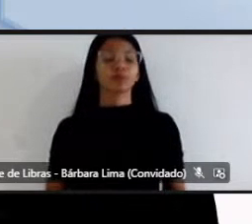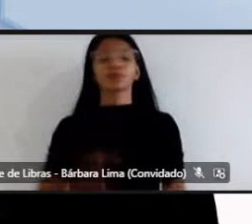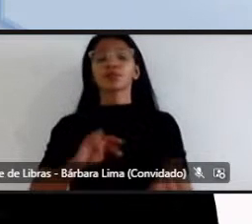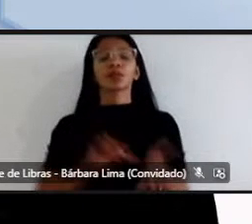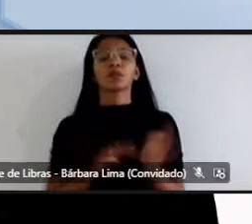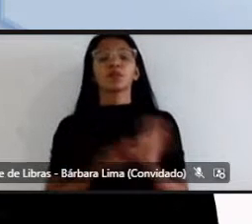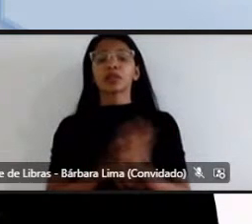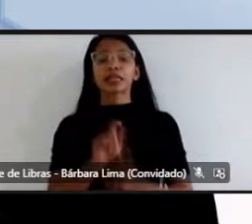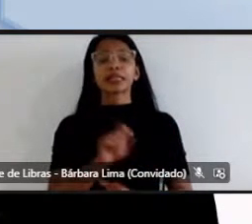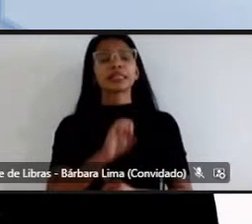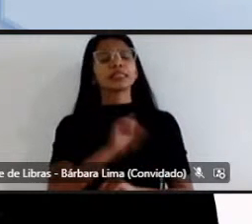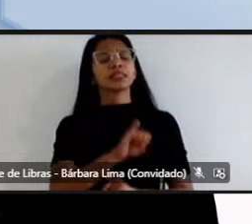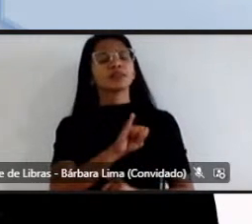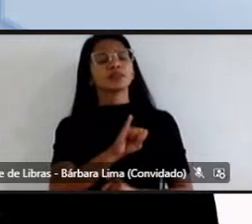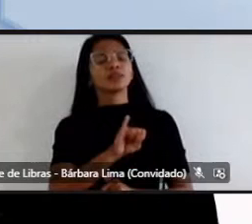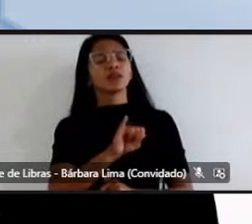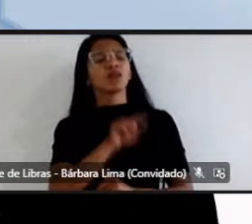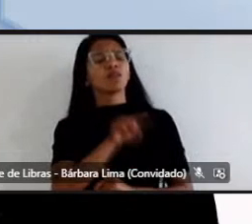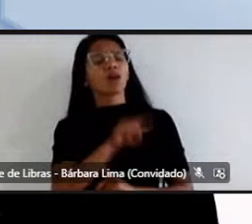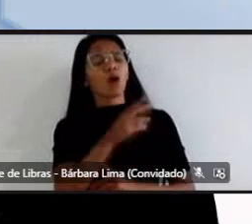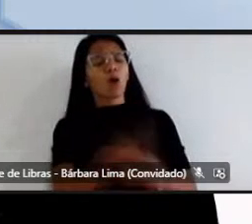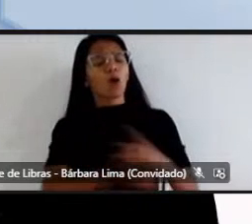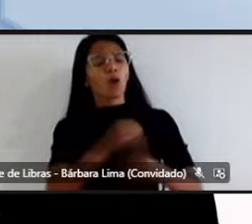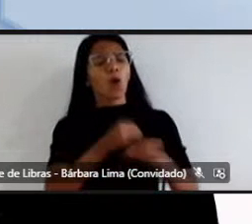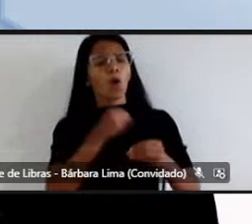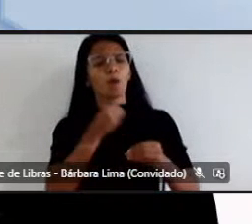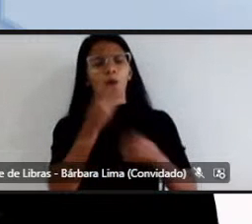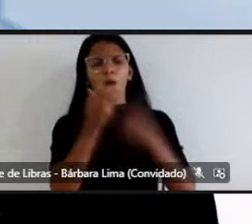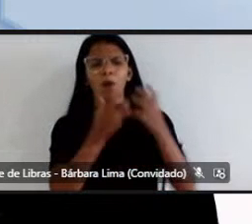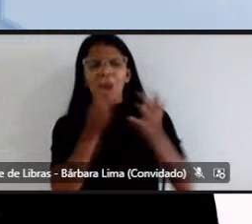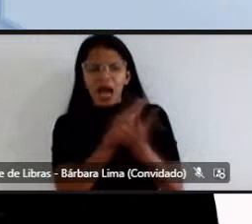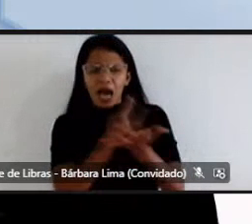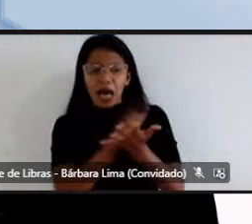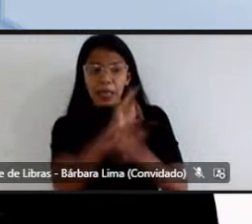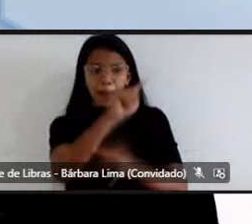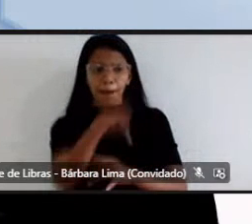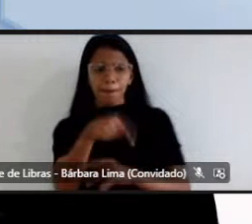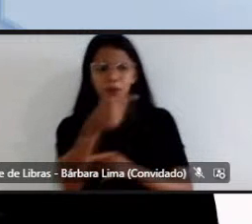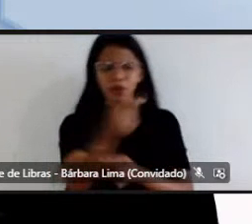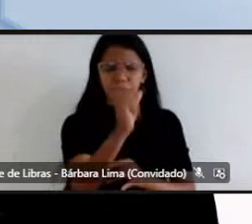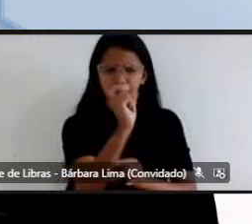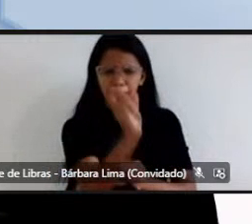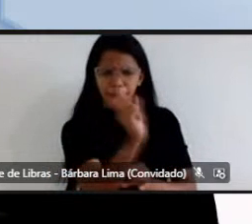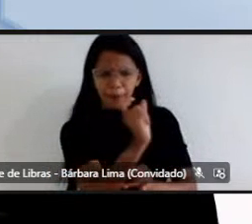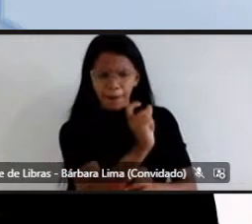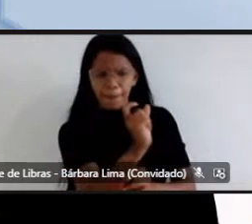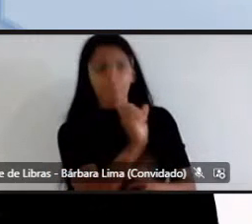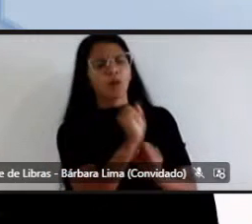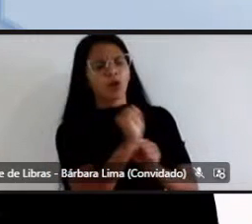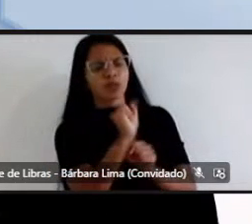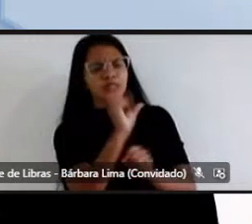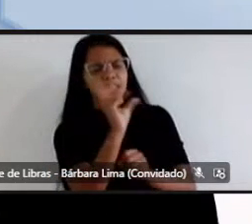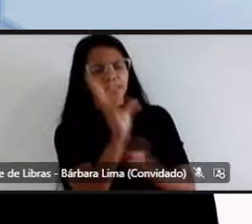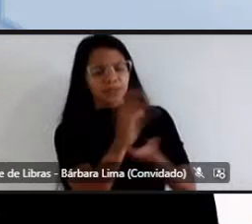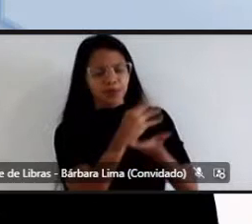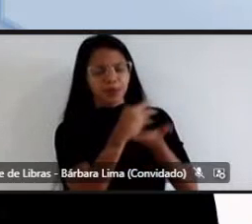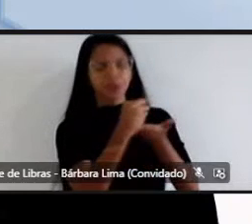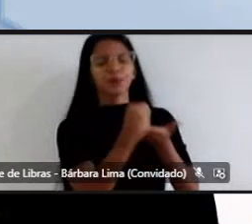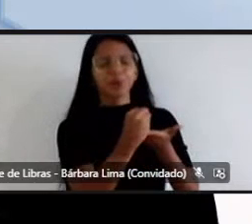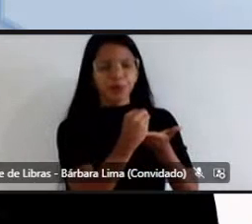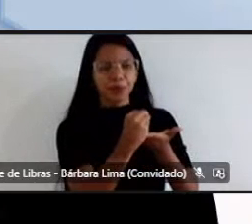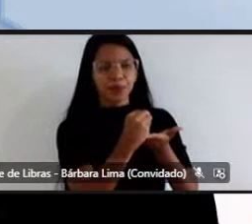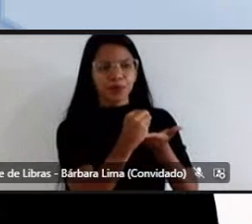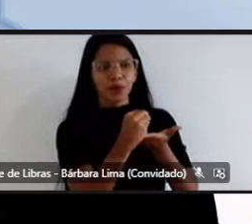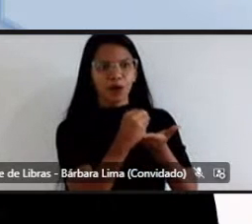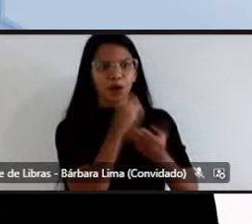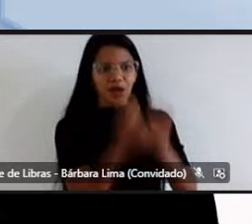que, se você toca uma nota errada, a próxima nota que você toca pode recuperar aquela nota anterior de uma maneira flexível e